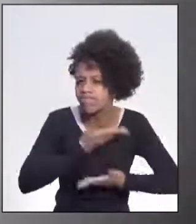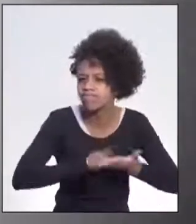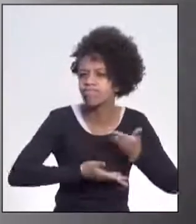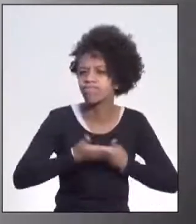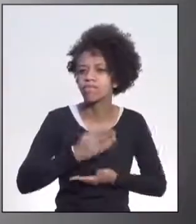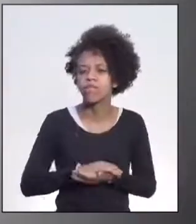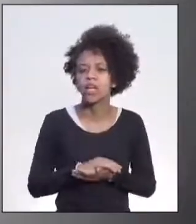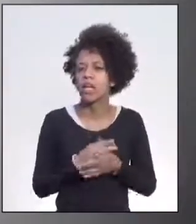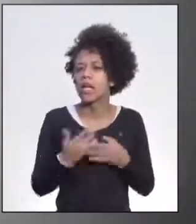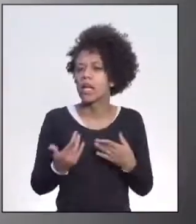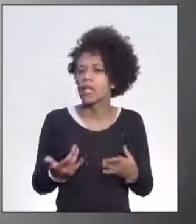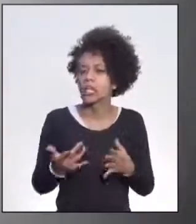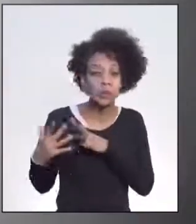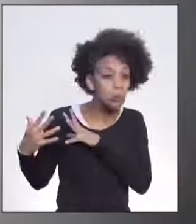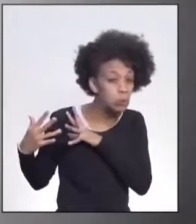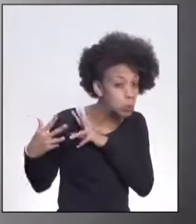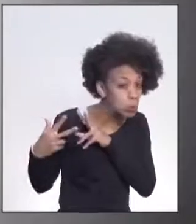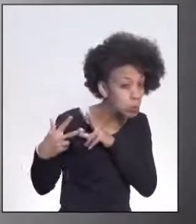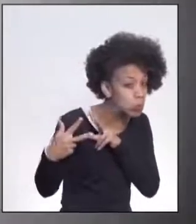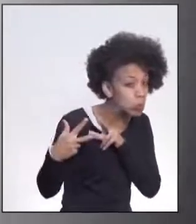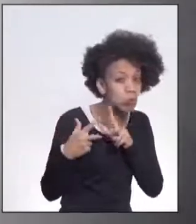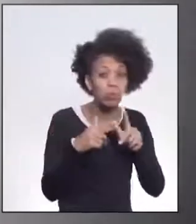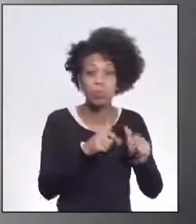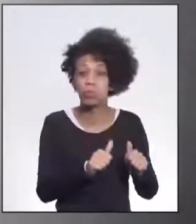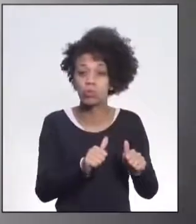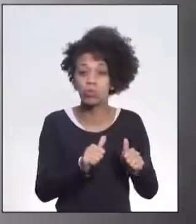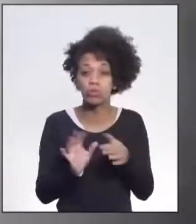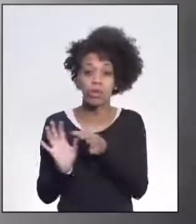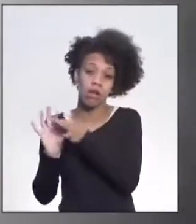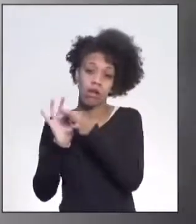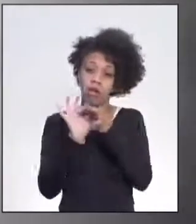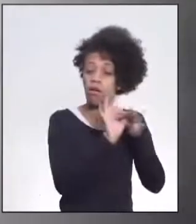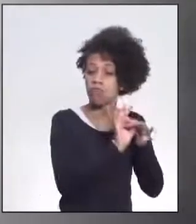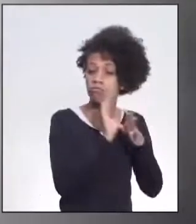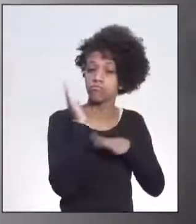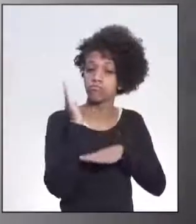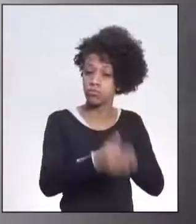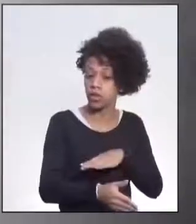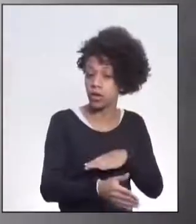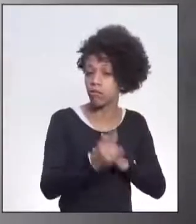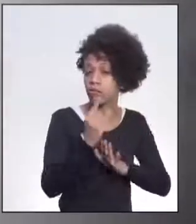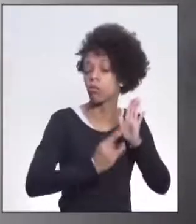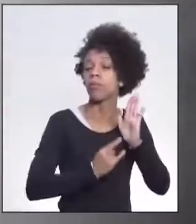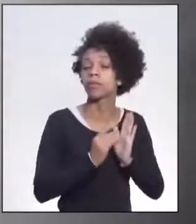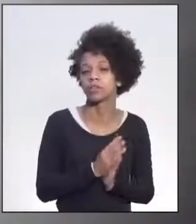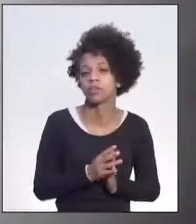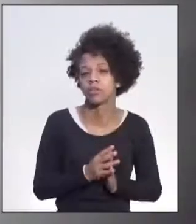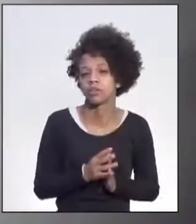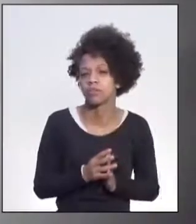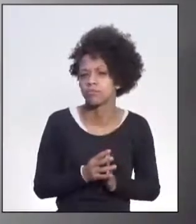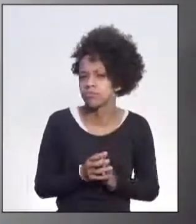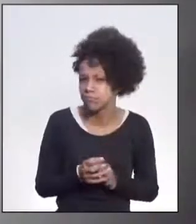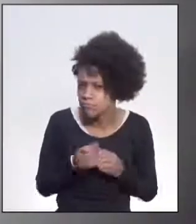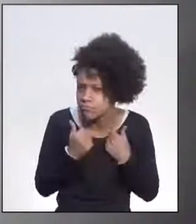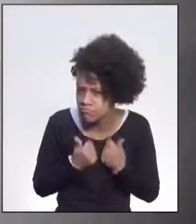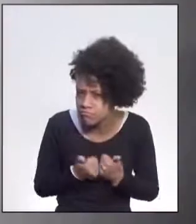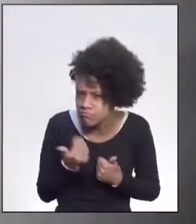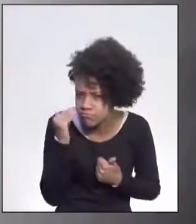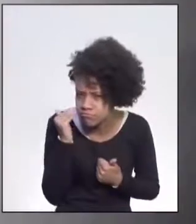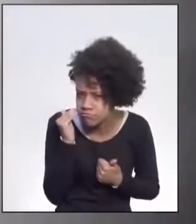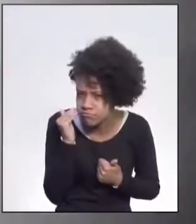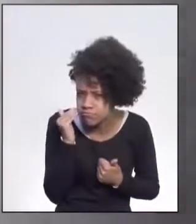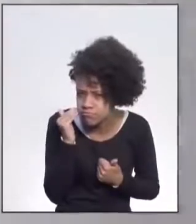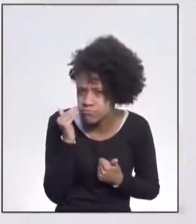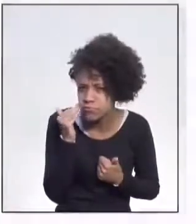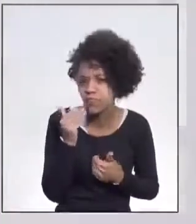data mining, tudo isso se relaciona direta ou indiretamente à documentação? Ficaram convencidos?